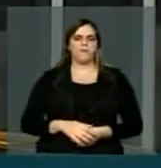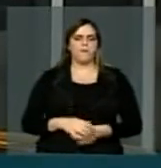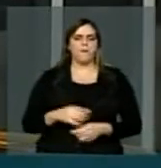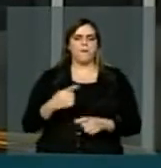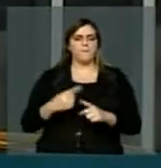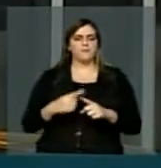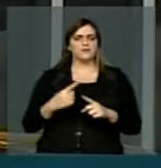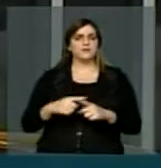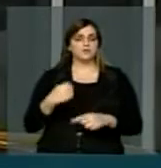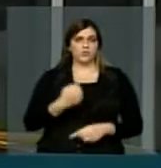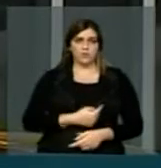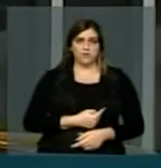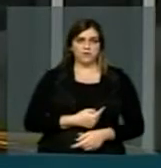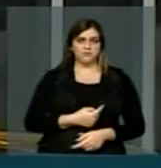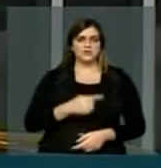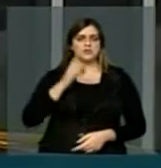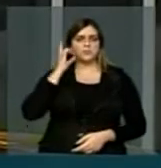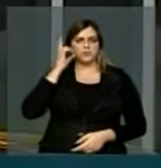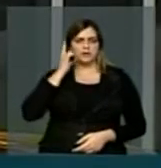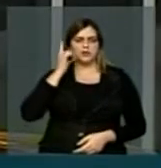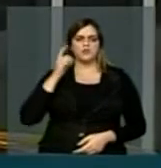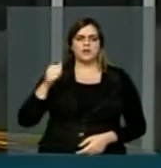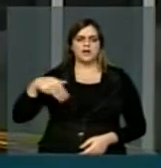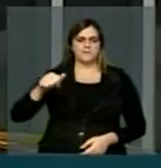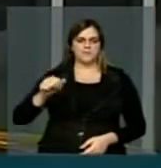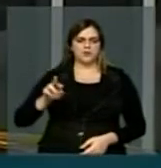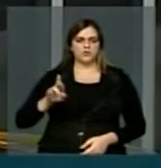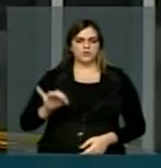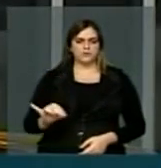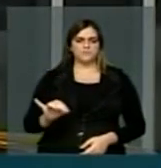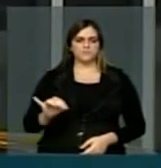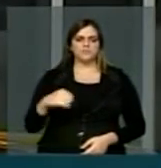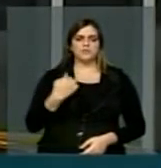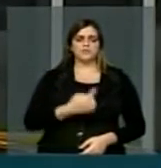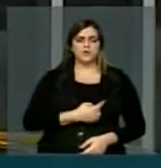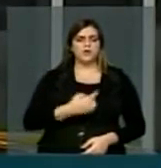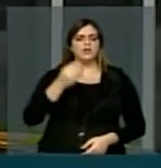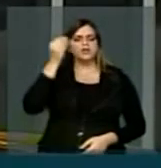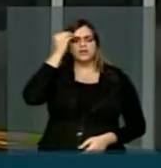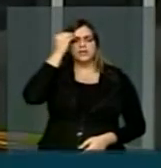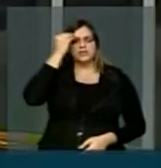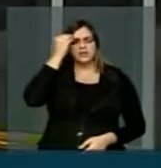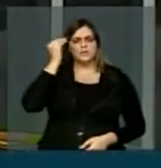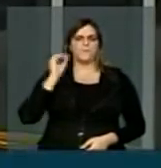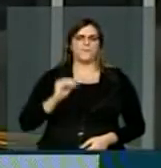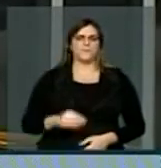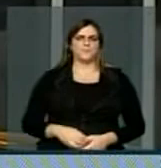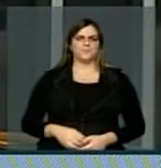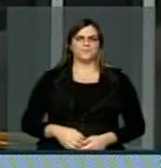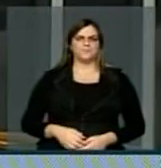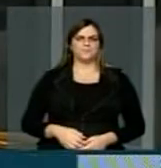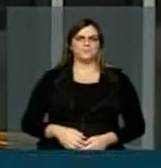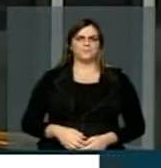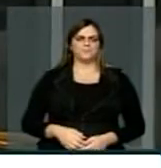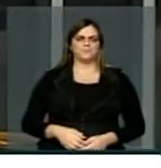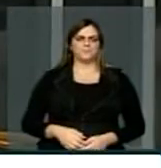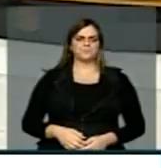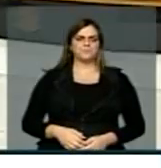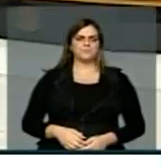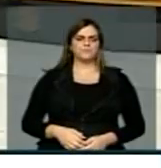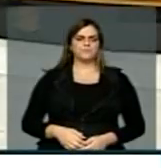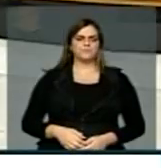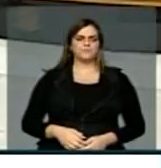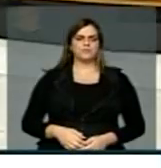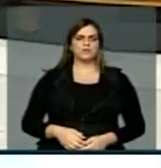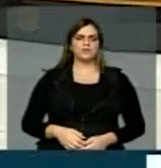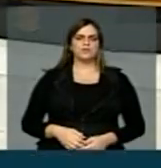porque nós, deputado Amaury Teixeira, nós entendemos que a transição do